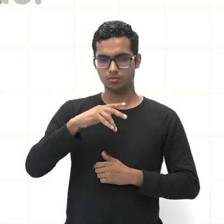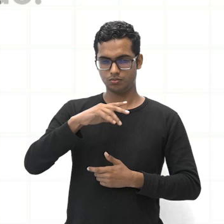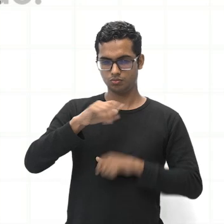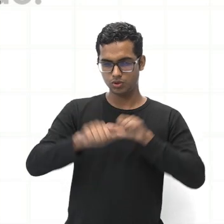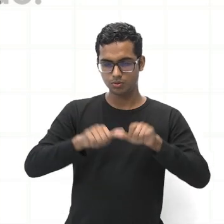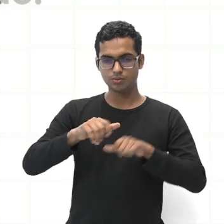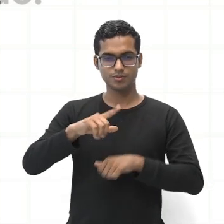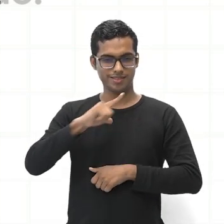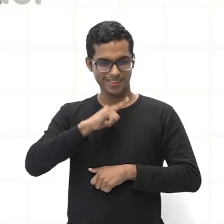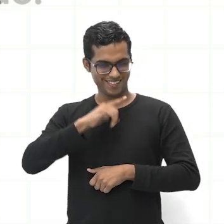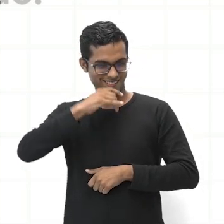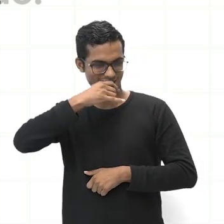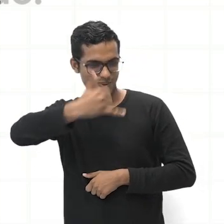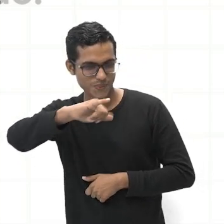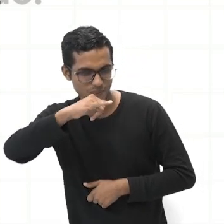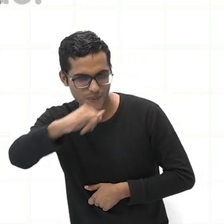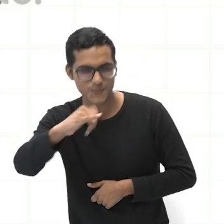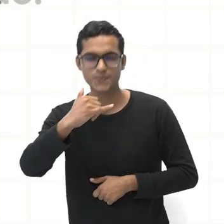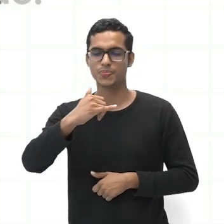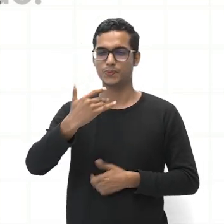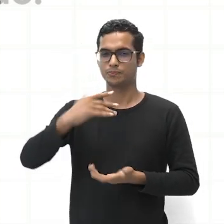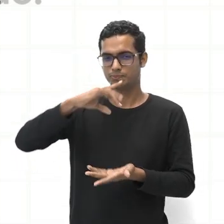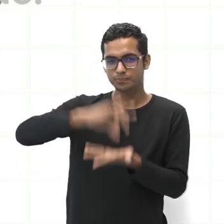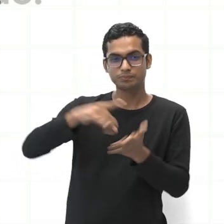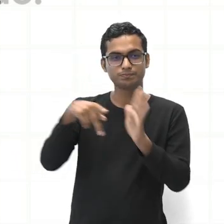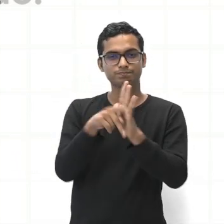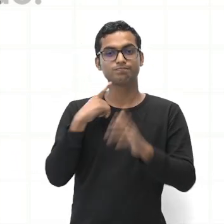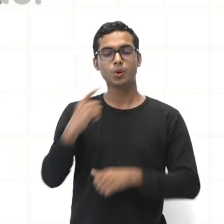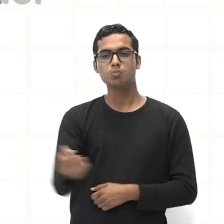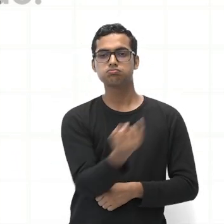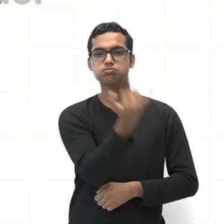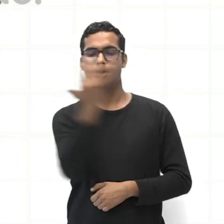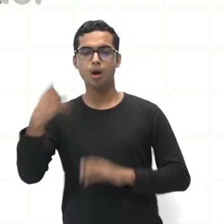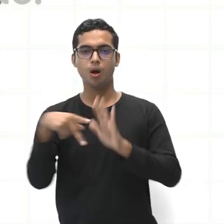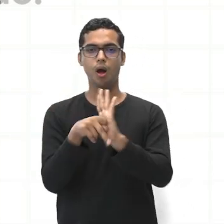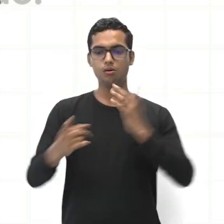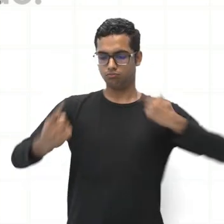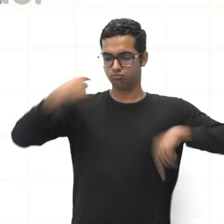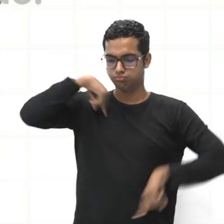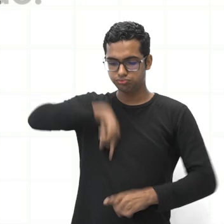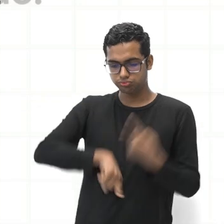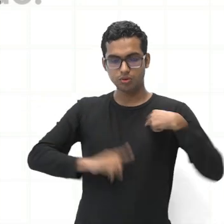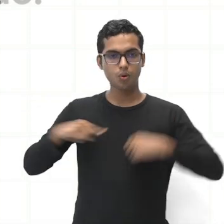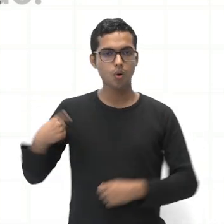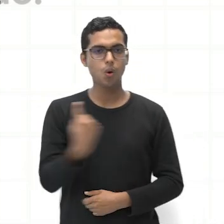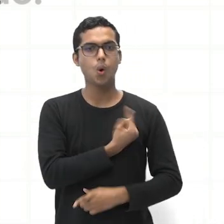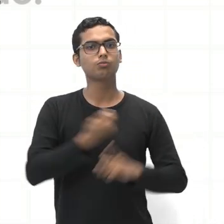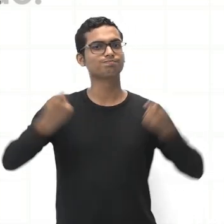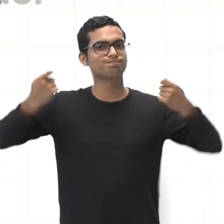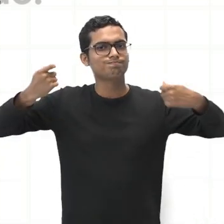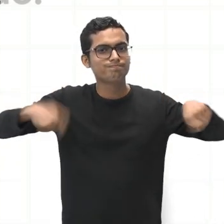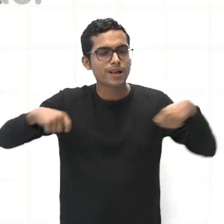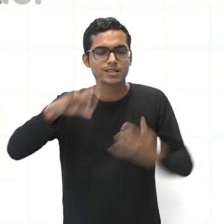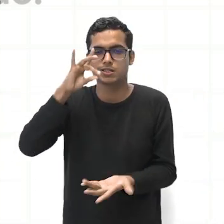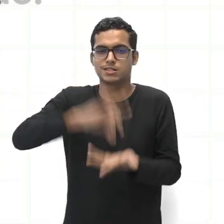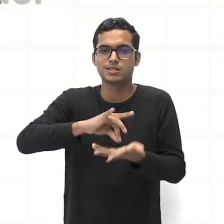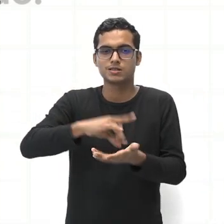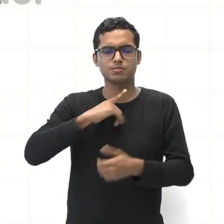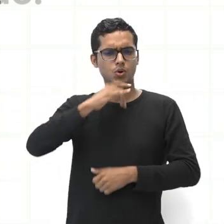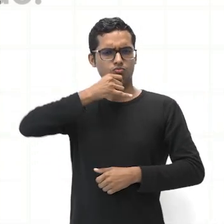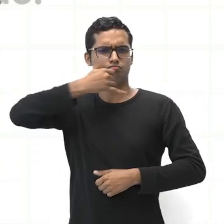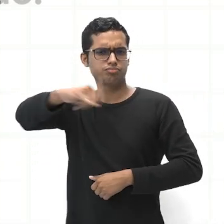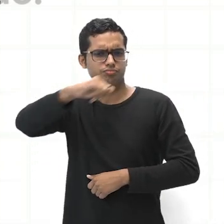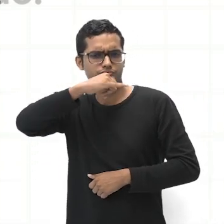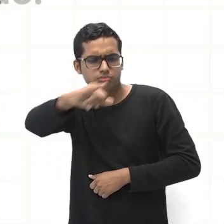basal é a quantidade que o nosso organismo necessita de